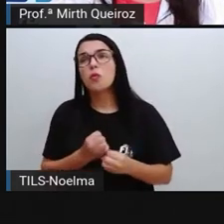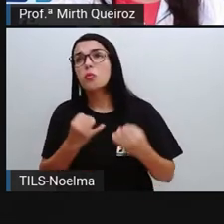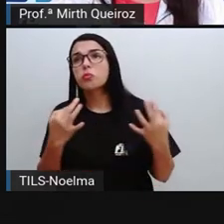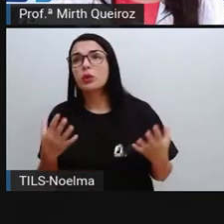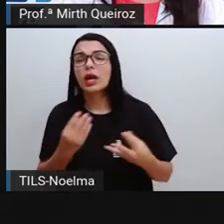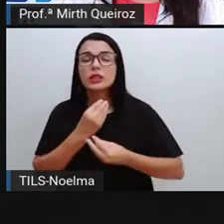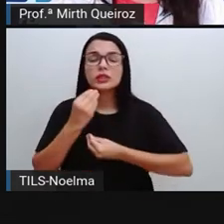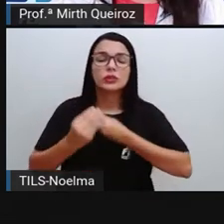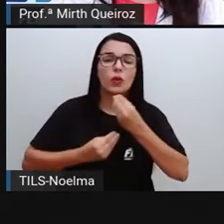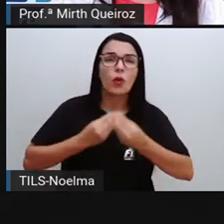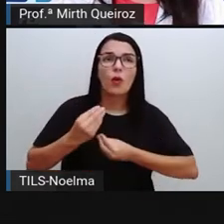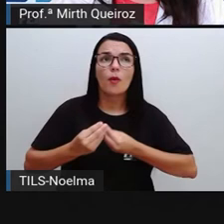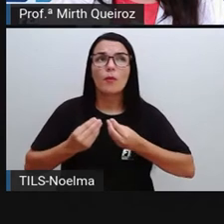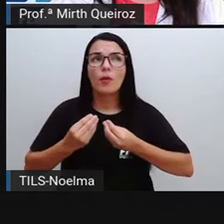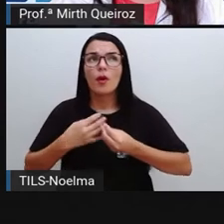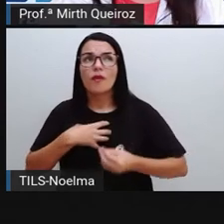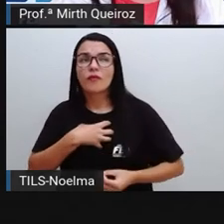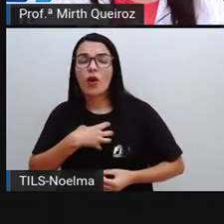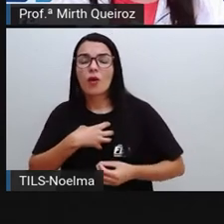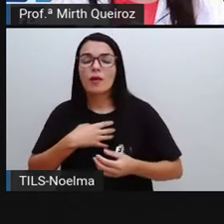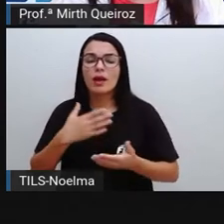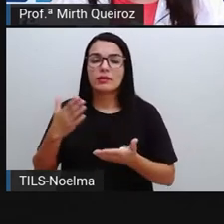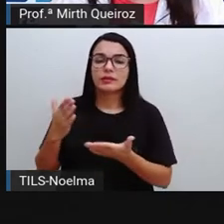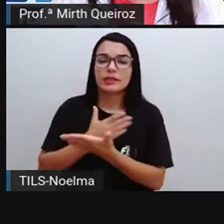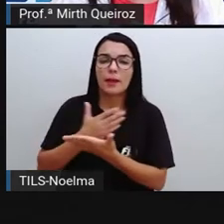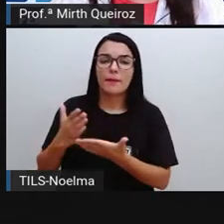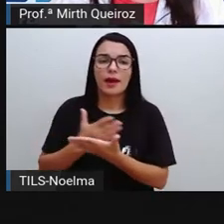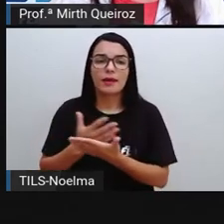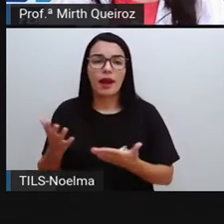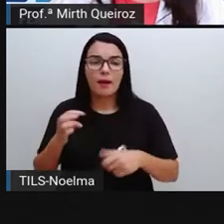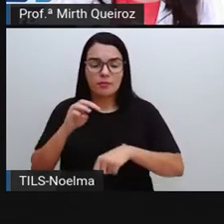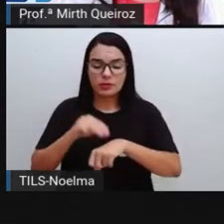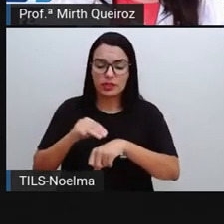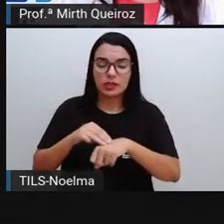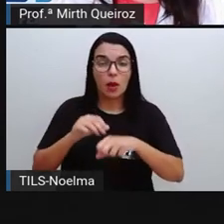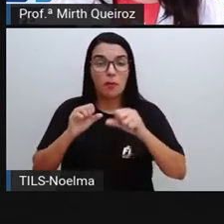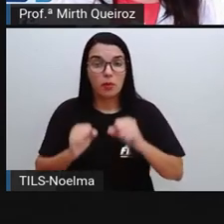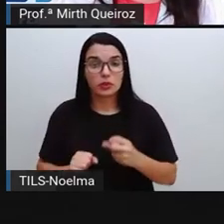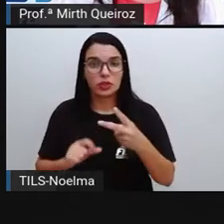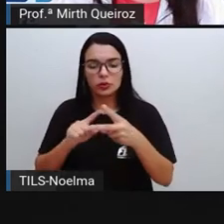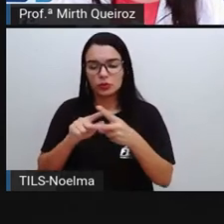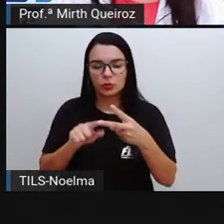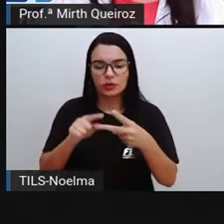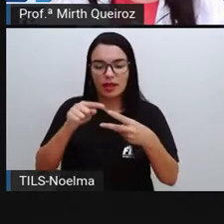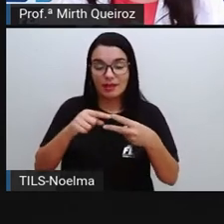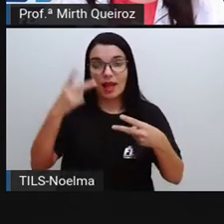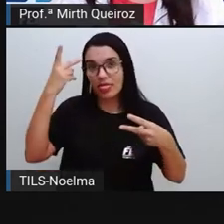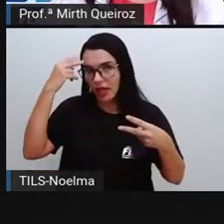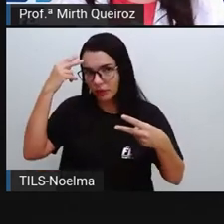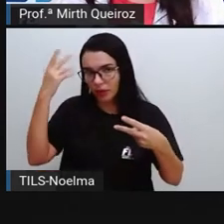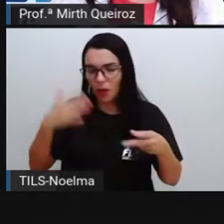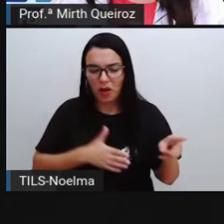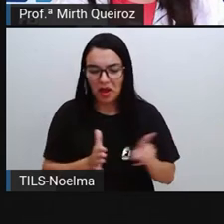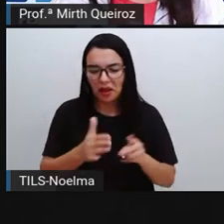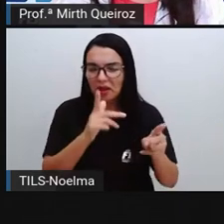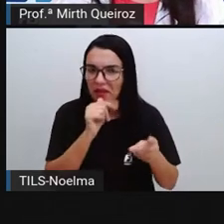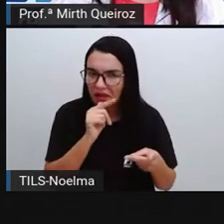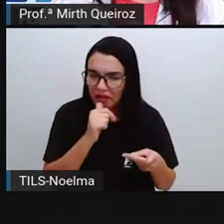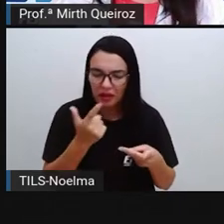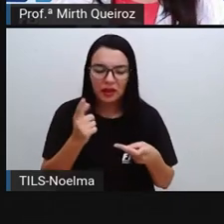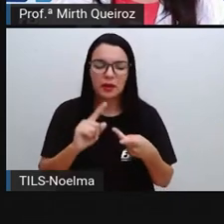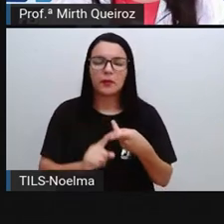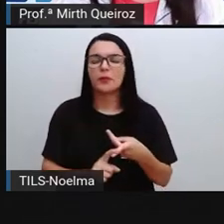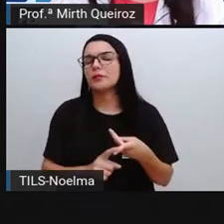de definir limites entre os municípios? Nós temos duas formas, né? Uma natural e a outra artificial.